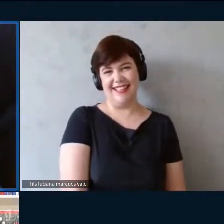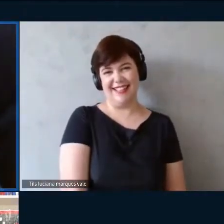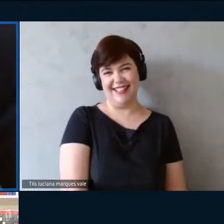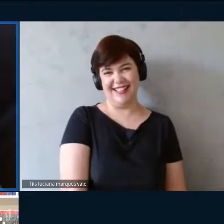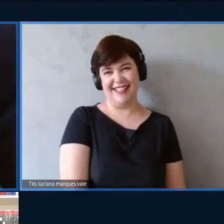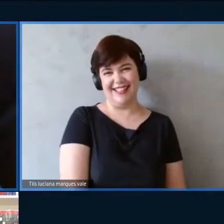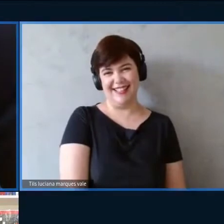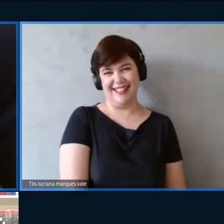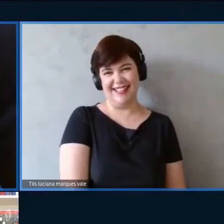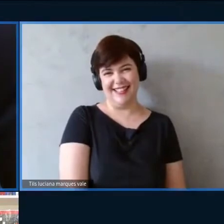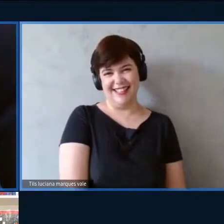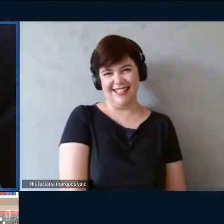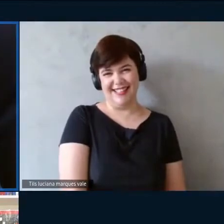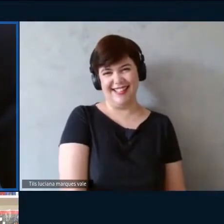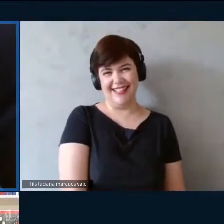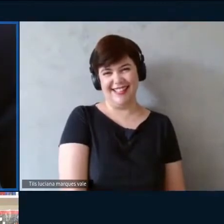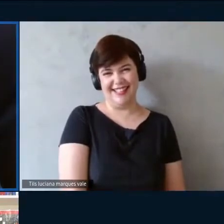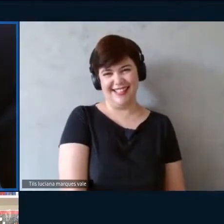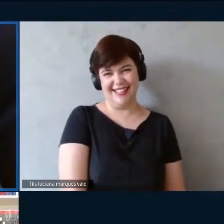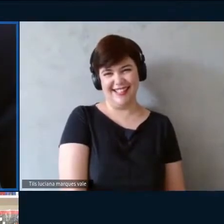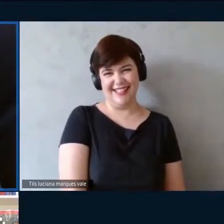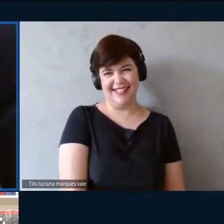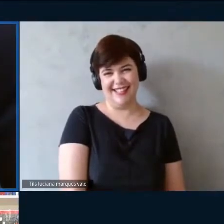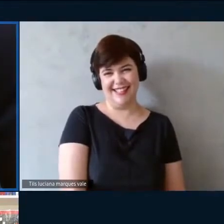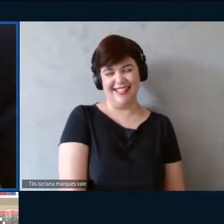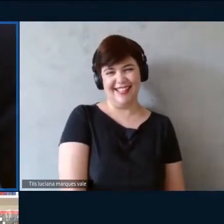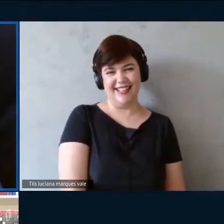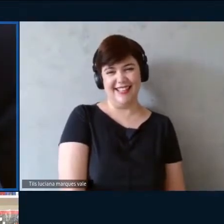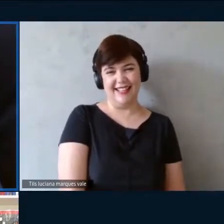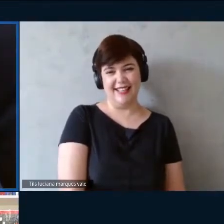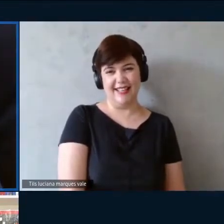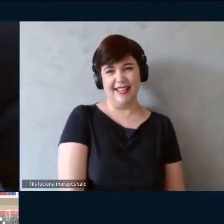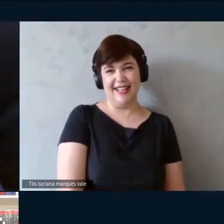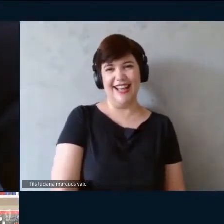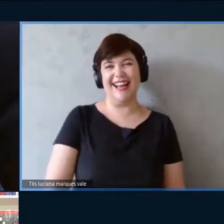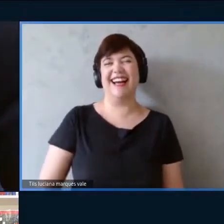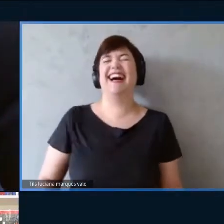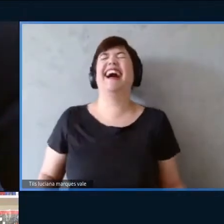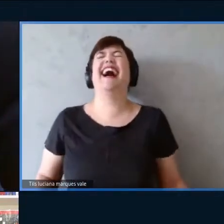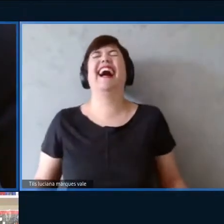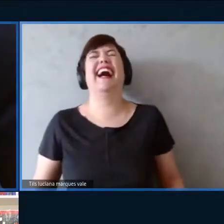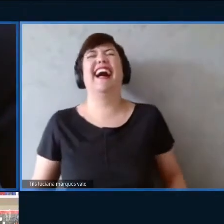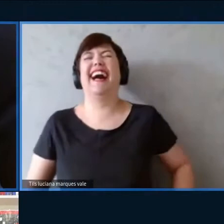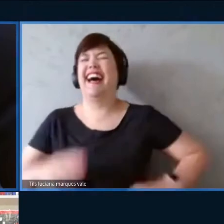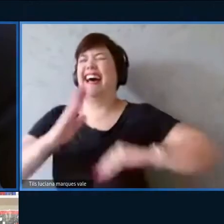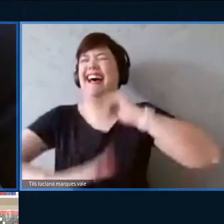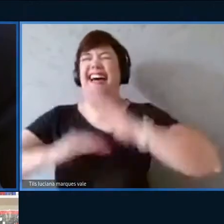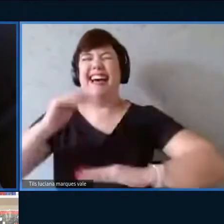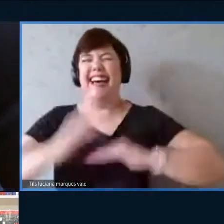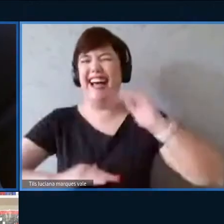vai fazer o meninozinho, Harry. Minhas meninas vão precisar de namorada. Não sei fazer isso. Tá.